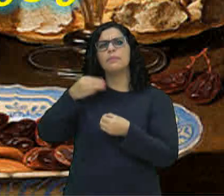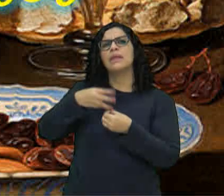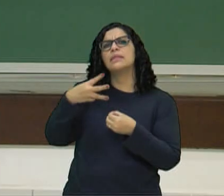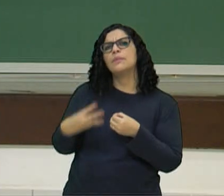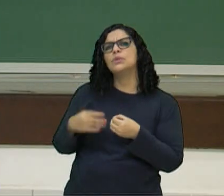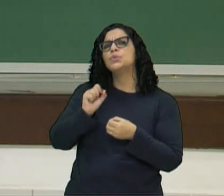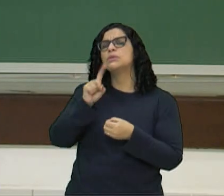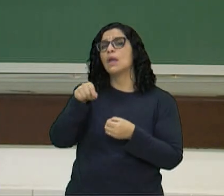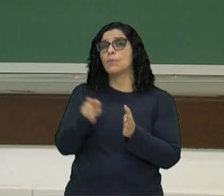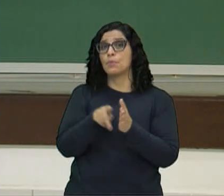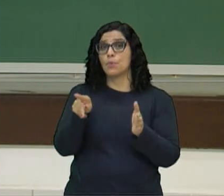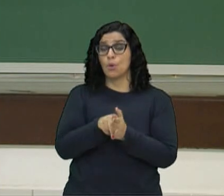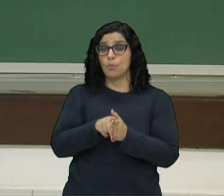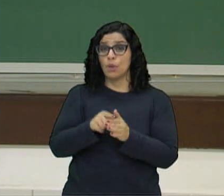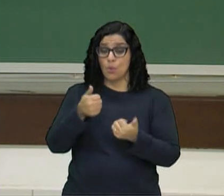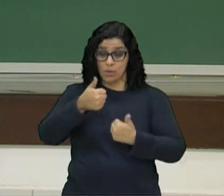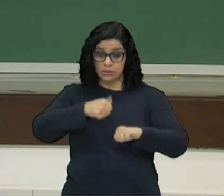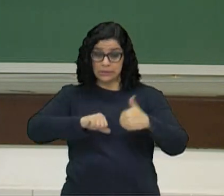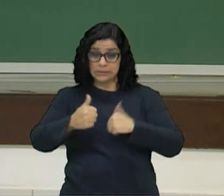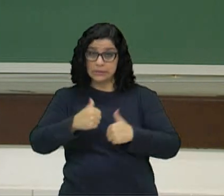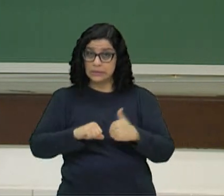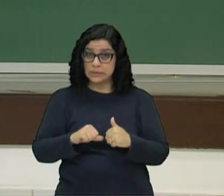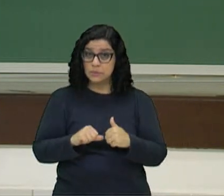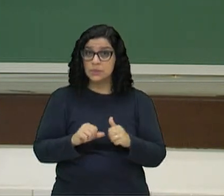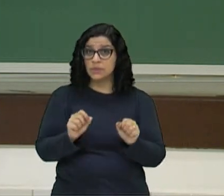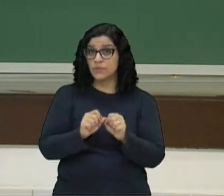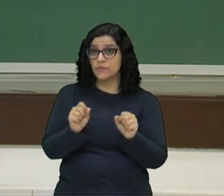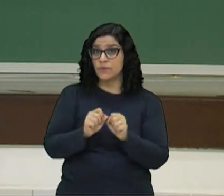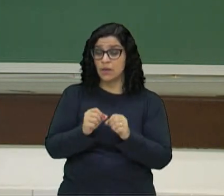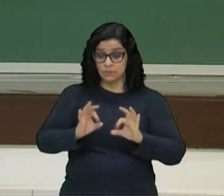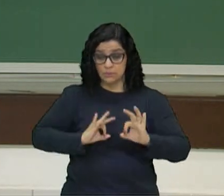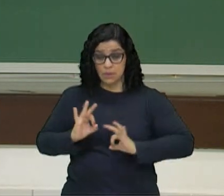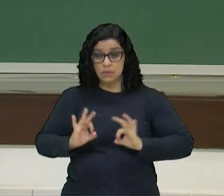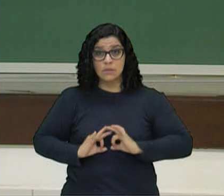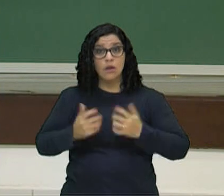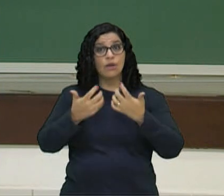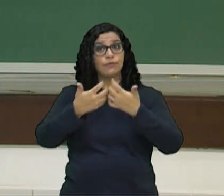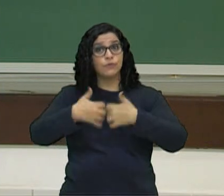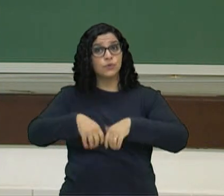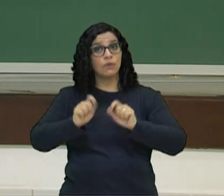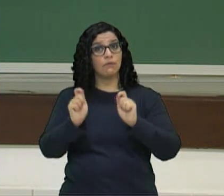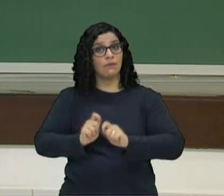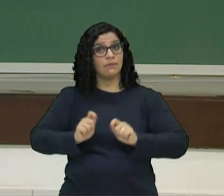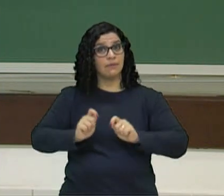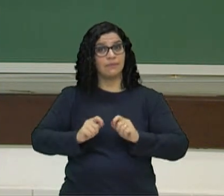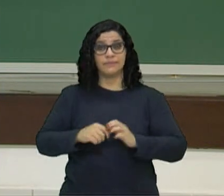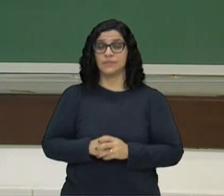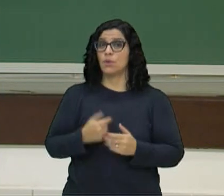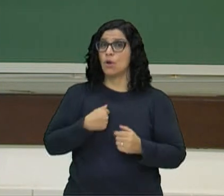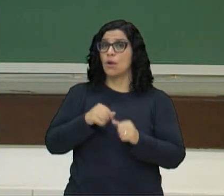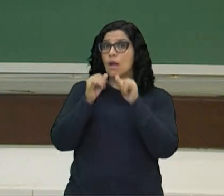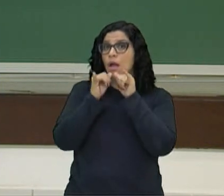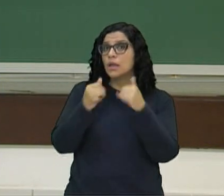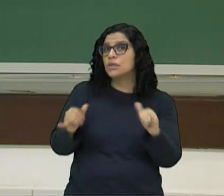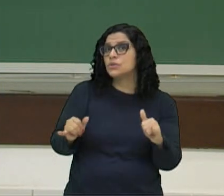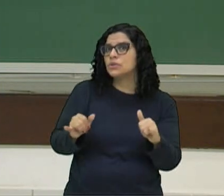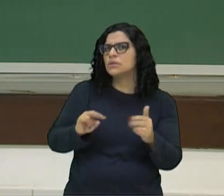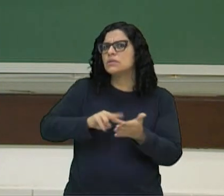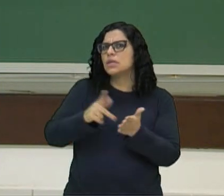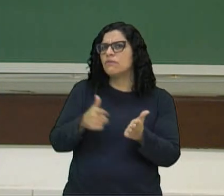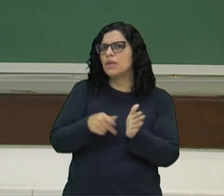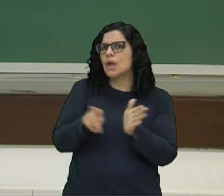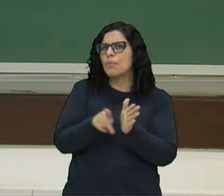no conjunto de reações químicas que deixa a célula funcionando. Beleza? Energético. Então, nós vamos falar só